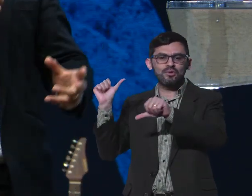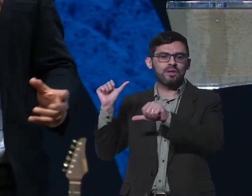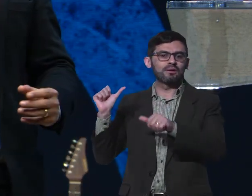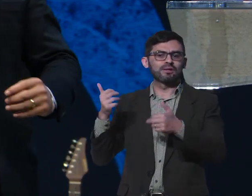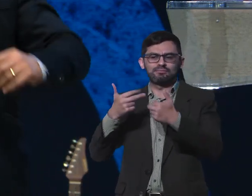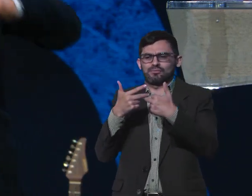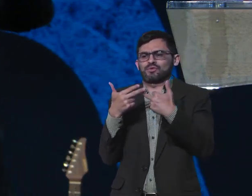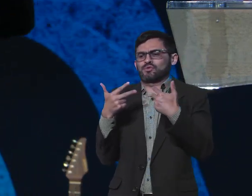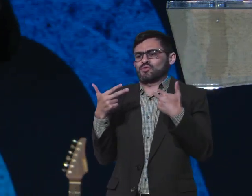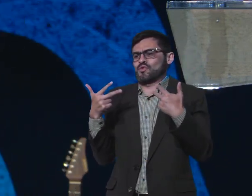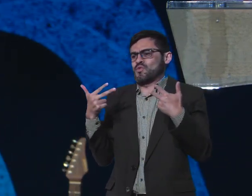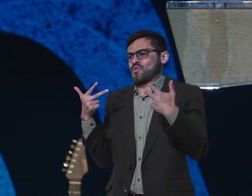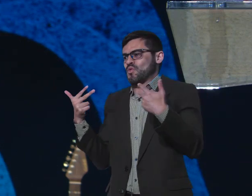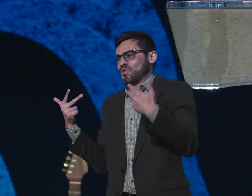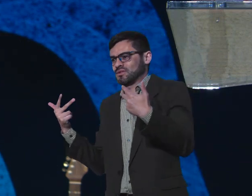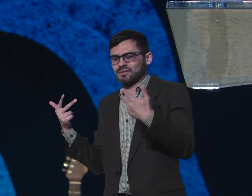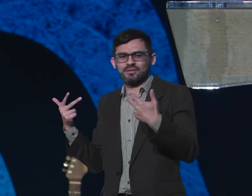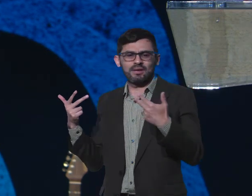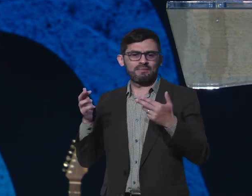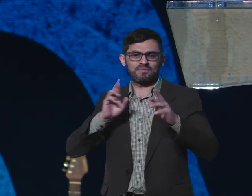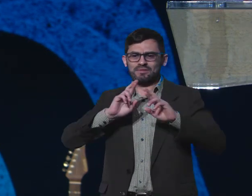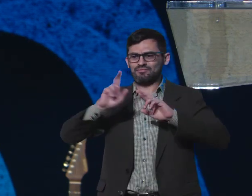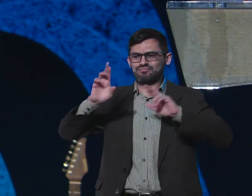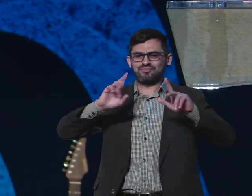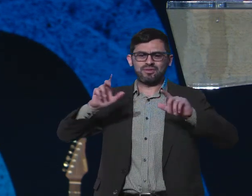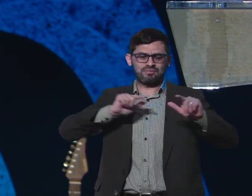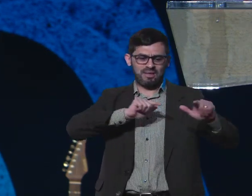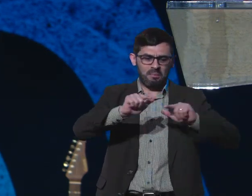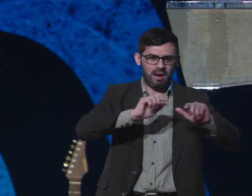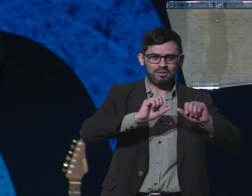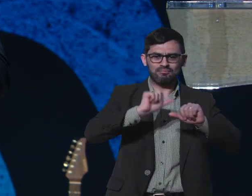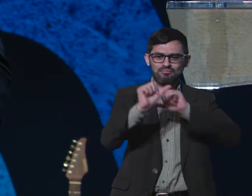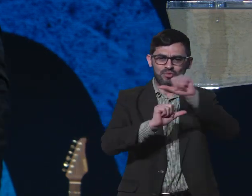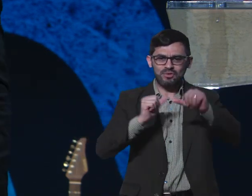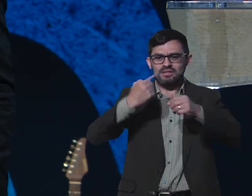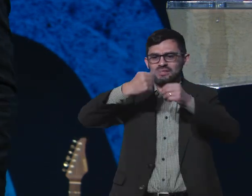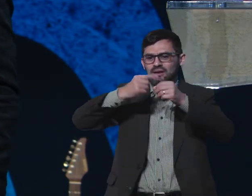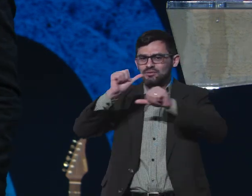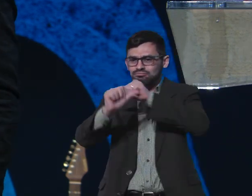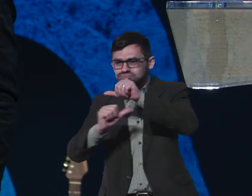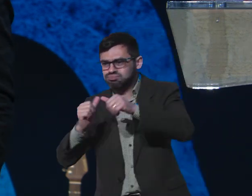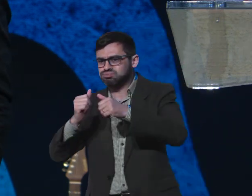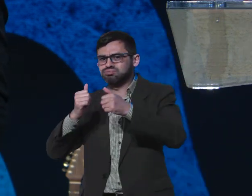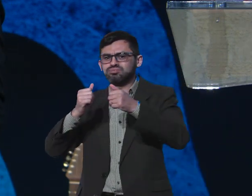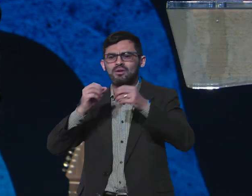valorização muda, o jeito de honrar muda, o emprego muda, a cidade muda.